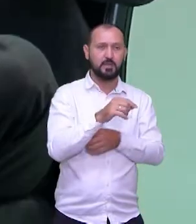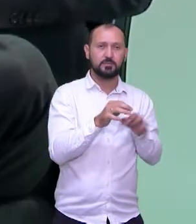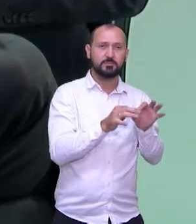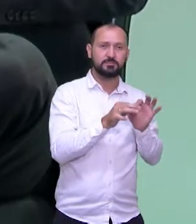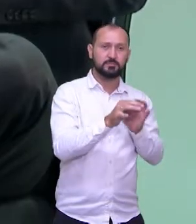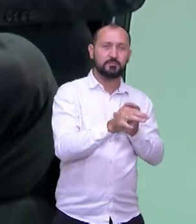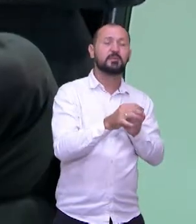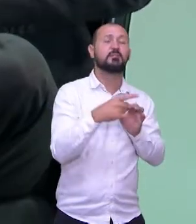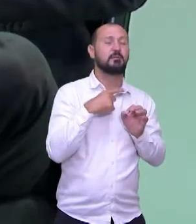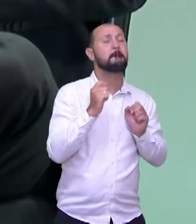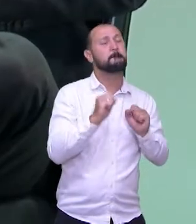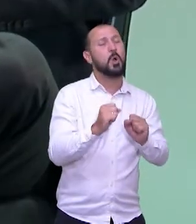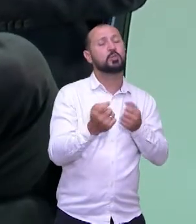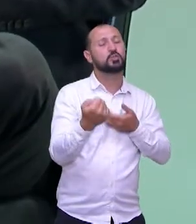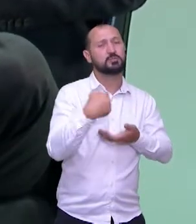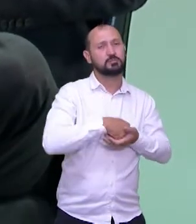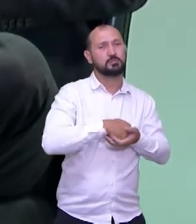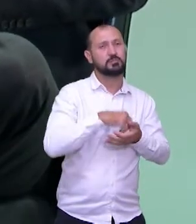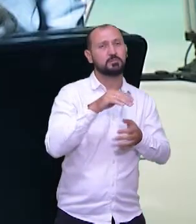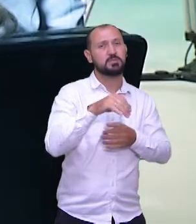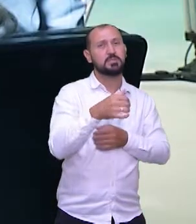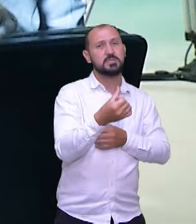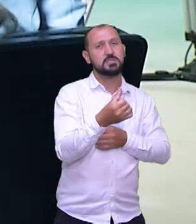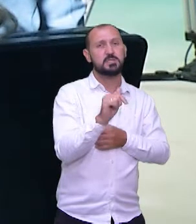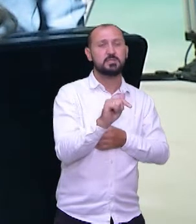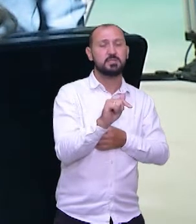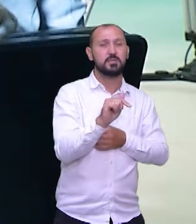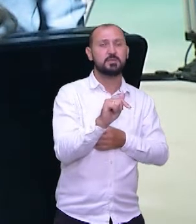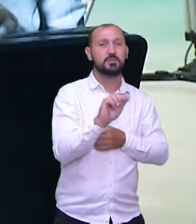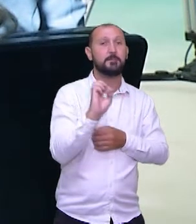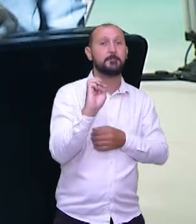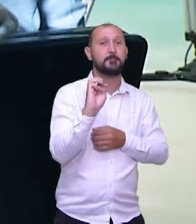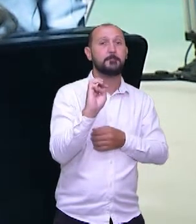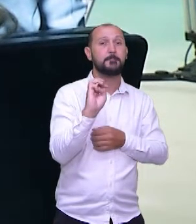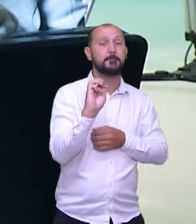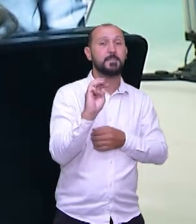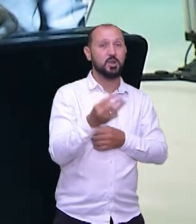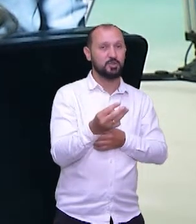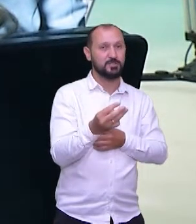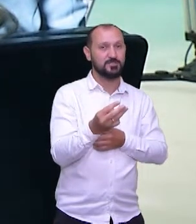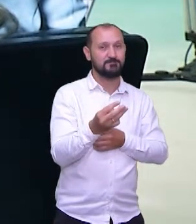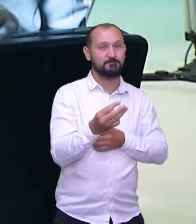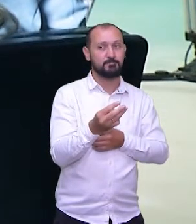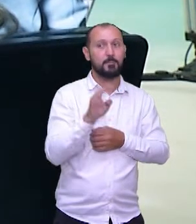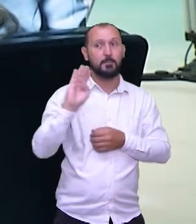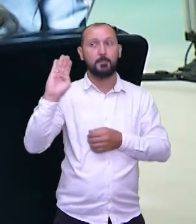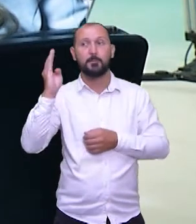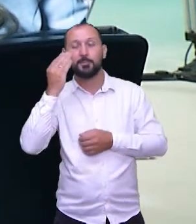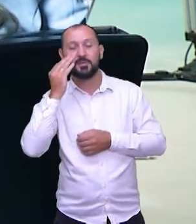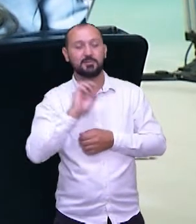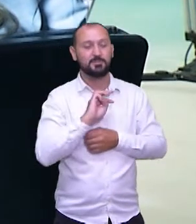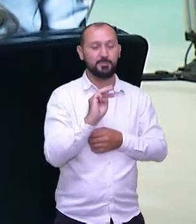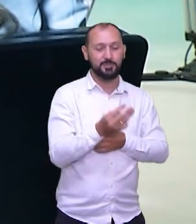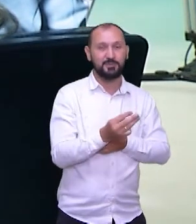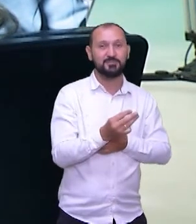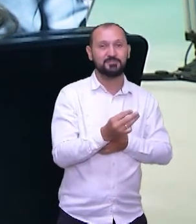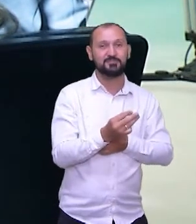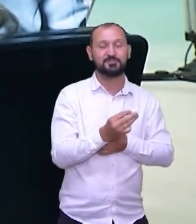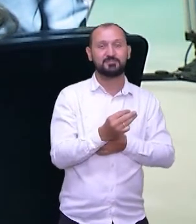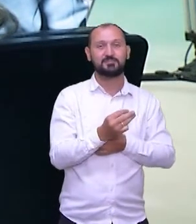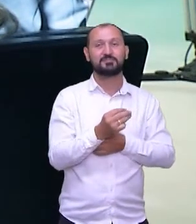A de curto prazo, que tem expectativa de receber, está em 67 milhões. Milhões, bilhões.